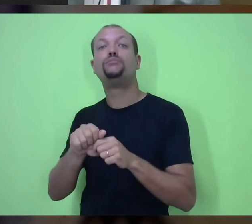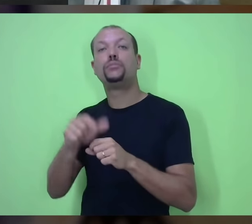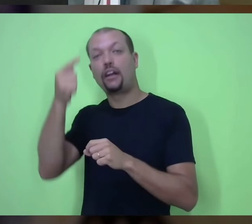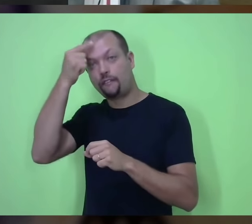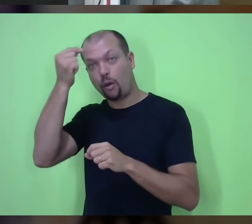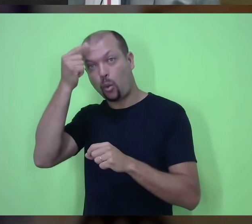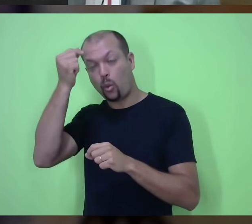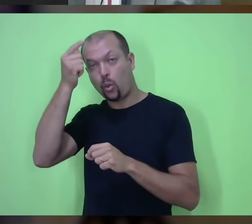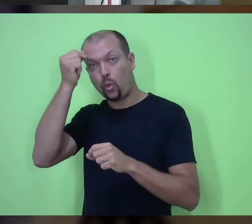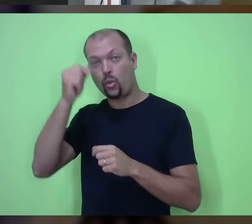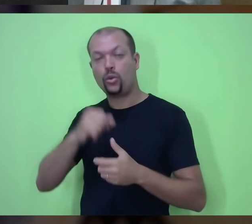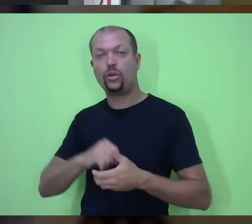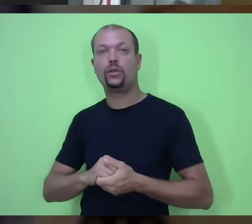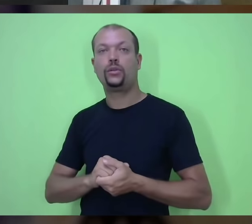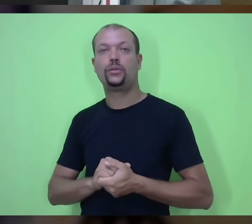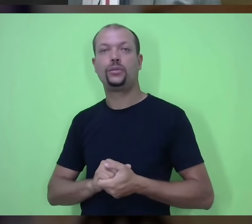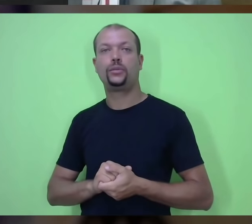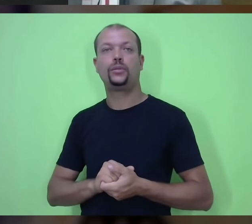universitária